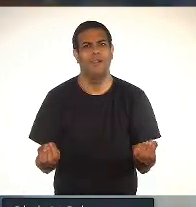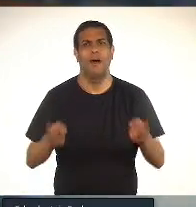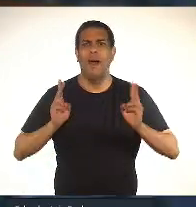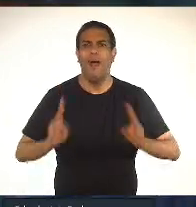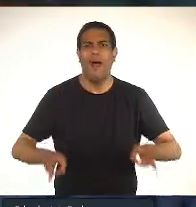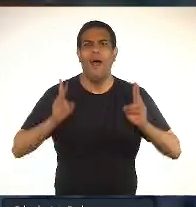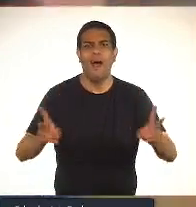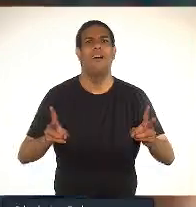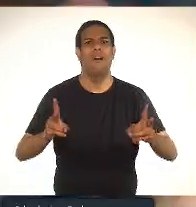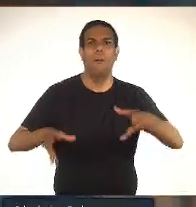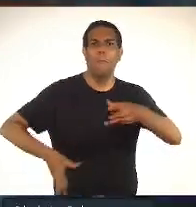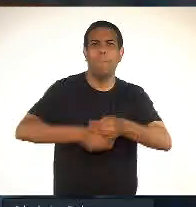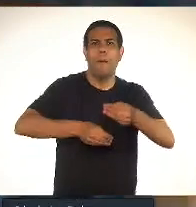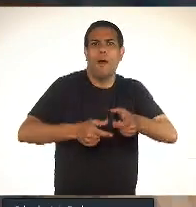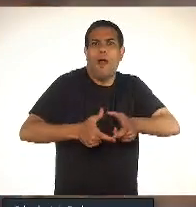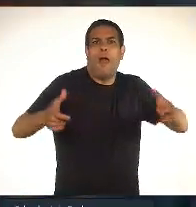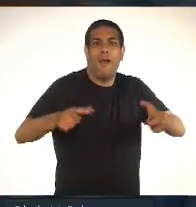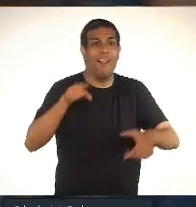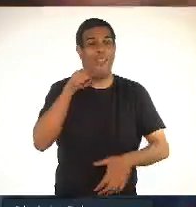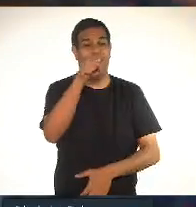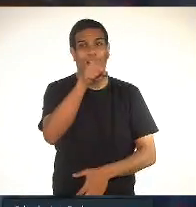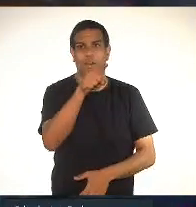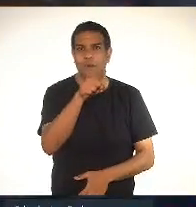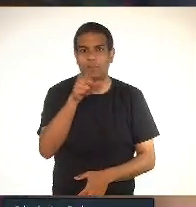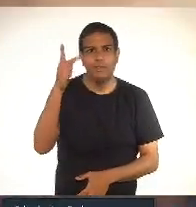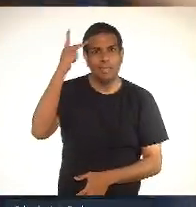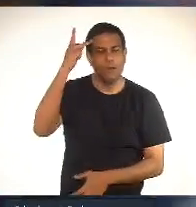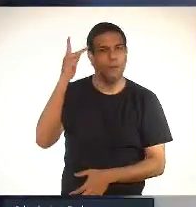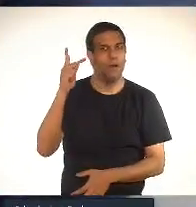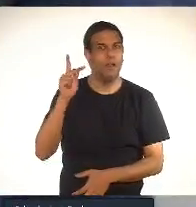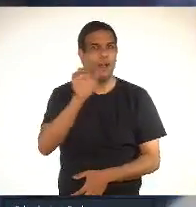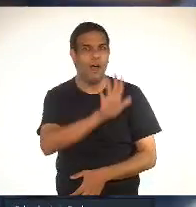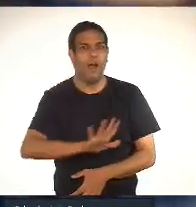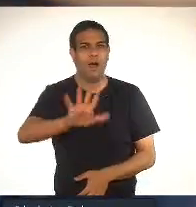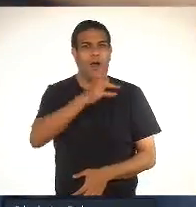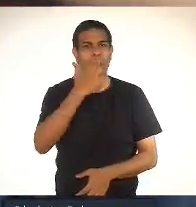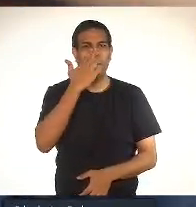dia o buraco aumenta mais. Só lá, olhando a curva